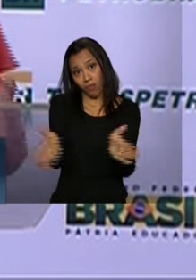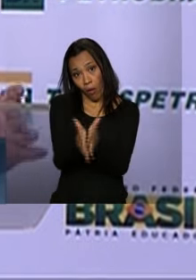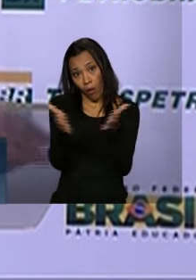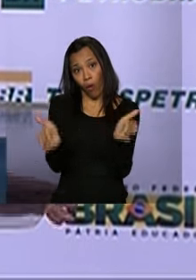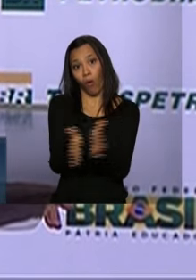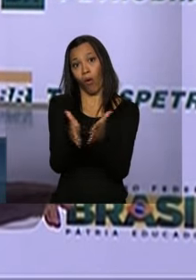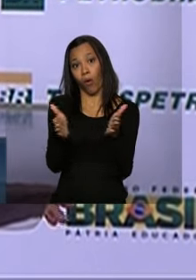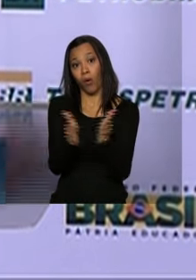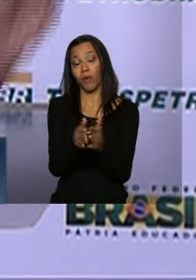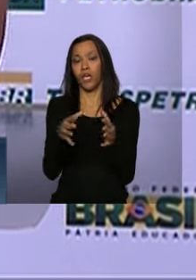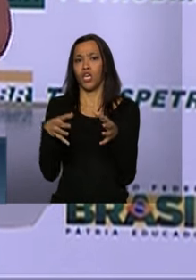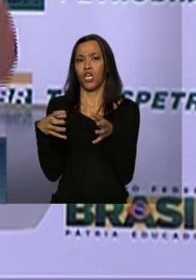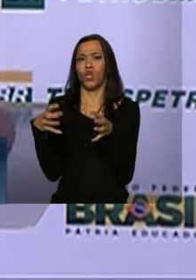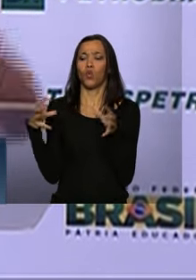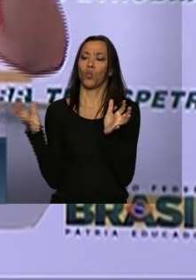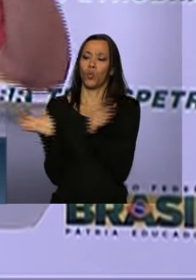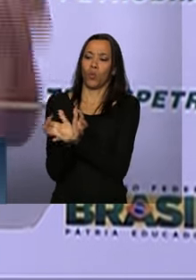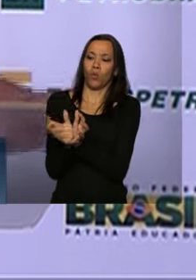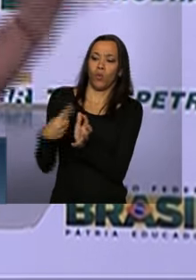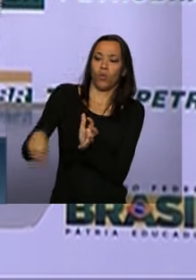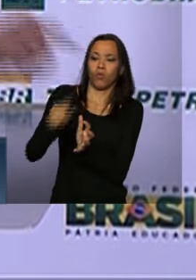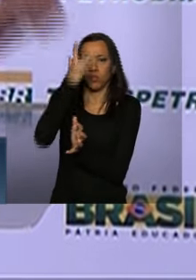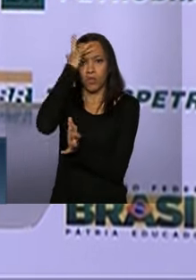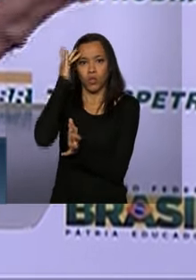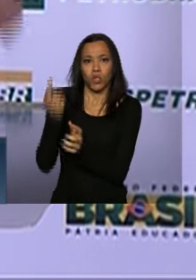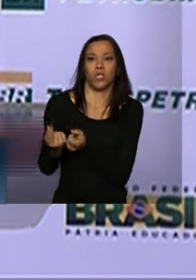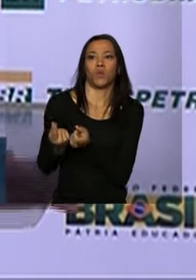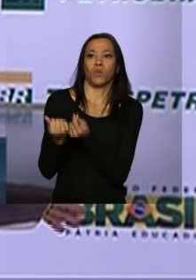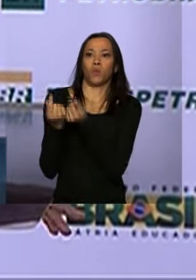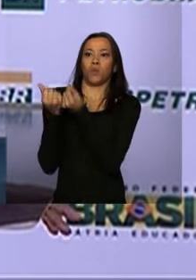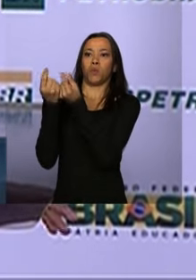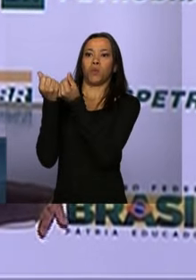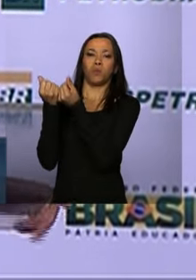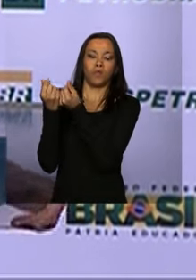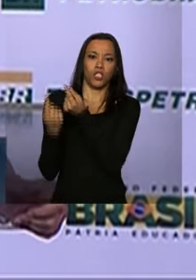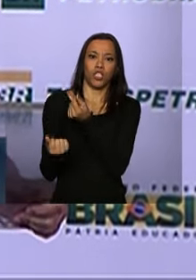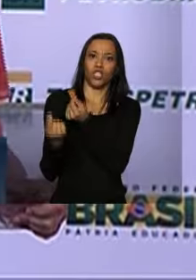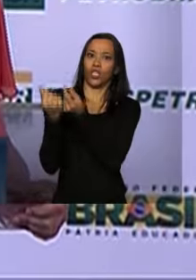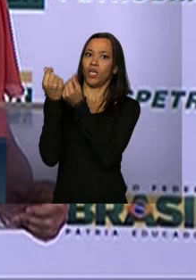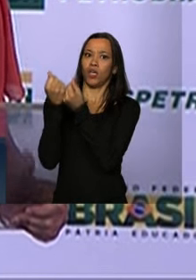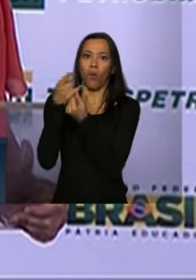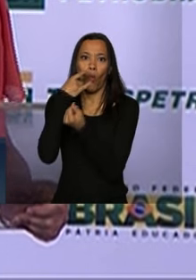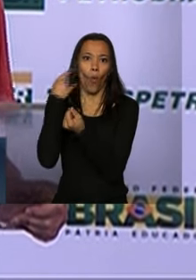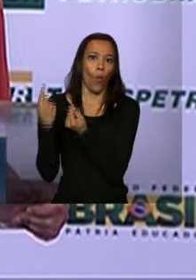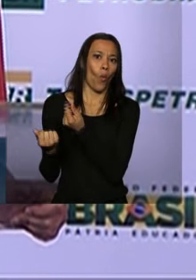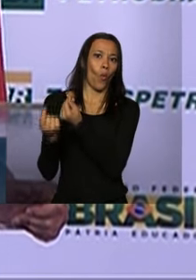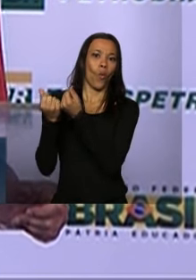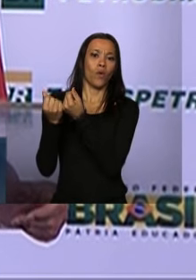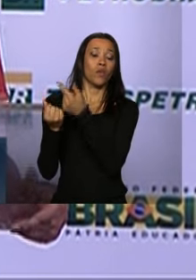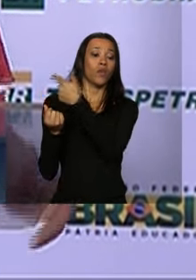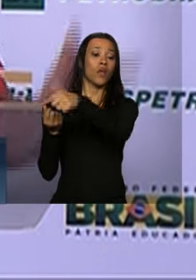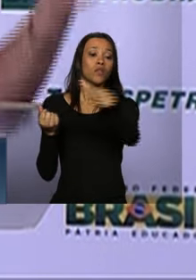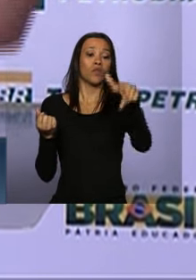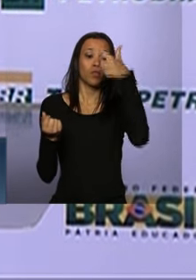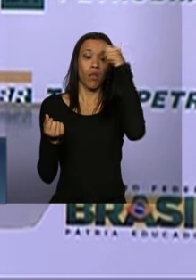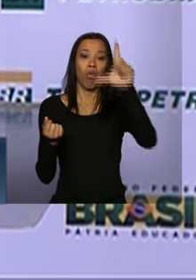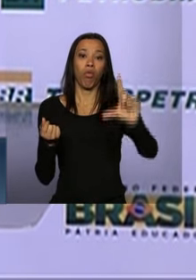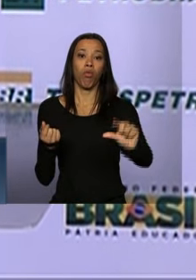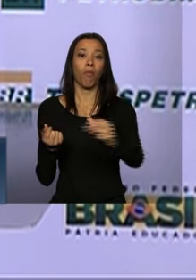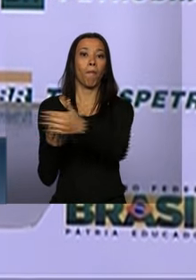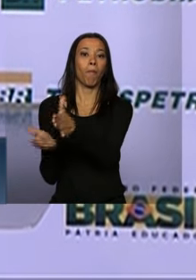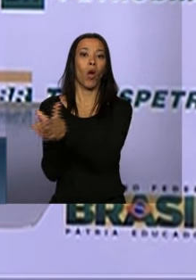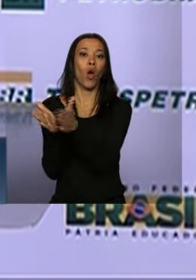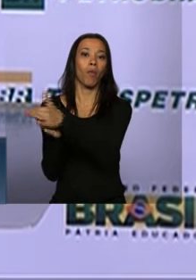de um setor. Porque isso acontece em outros países do mundo, a chamada maldição do petróleo. Para não